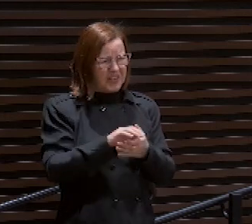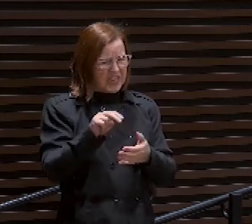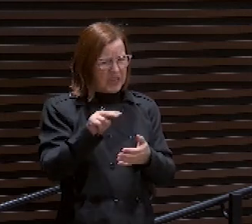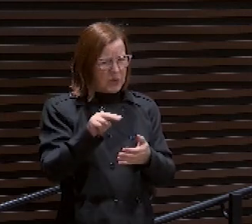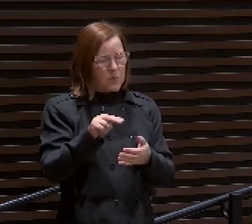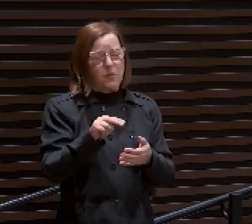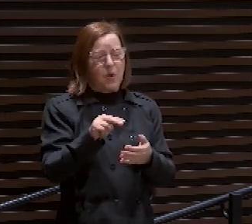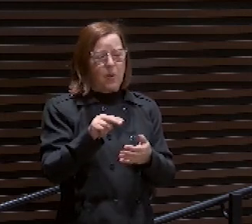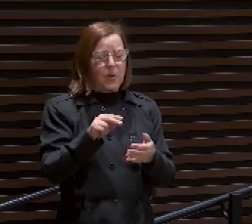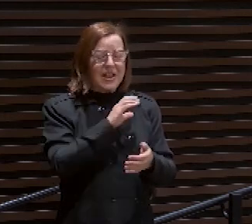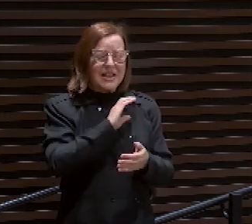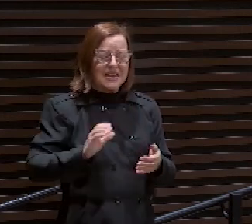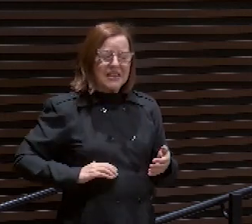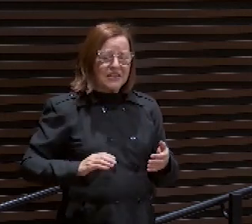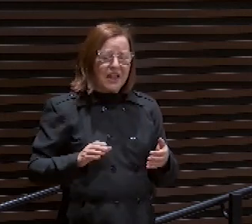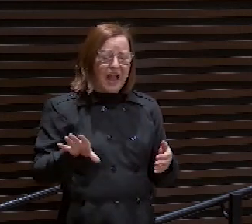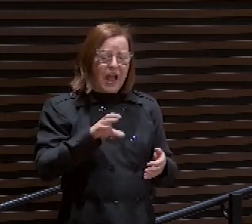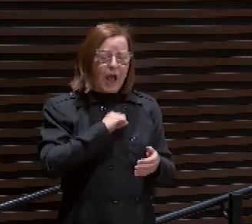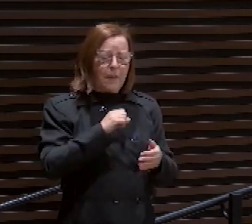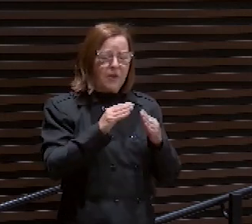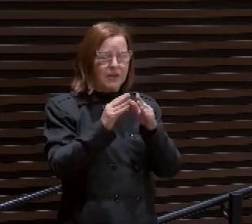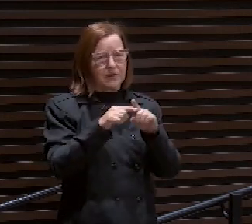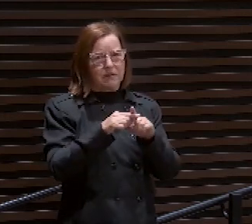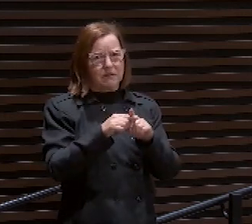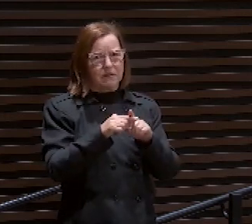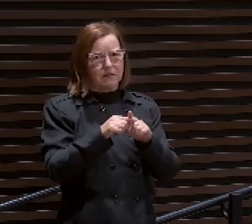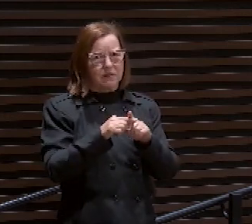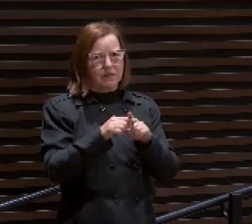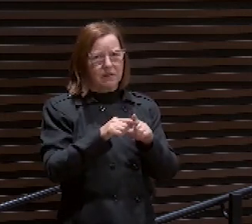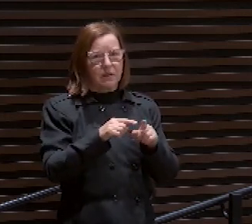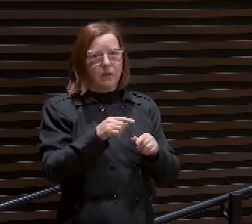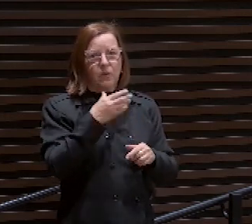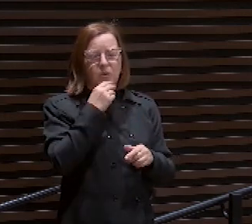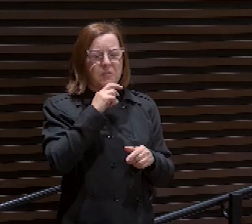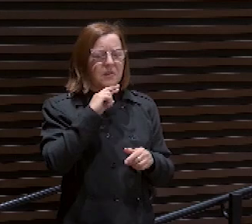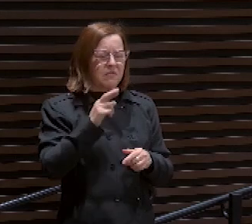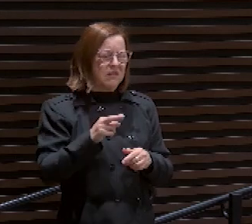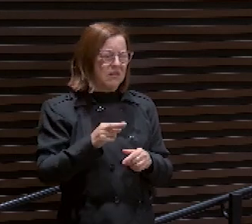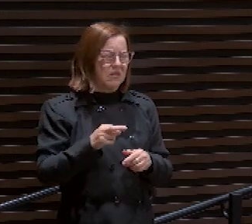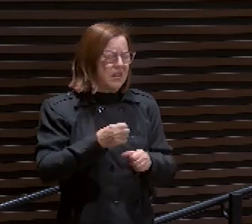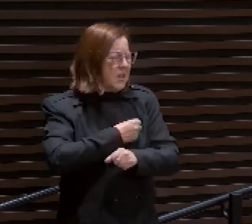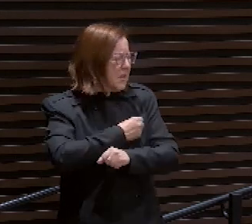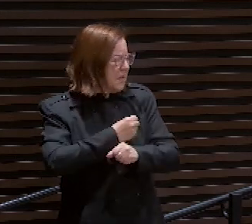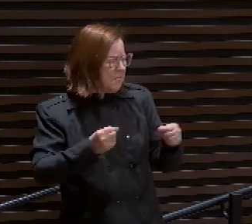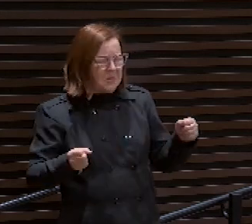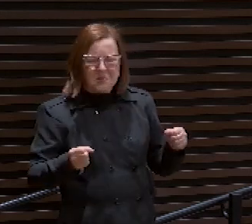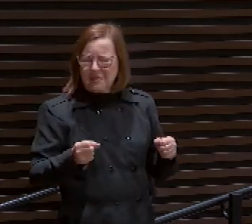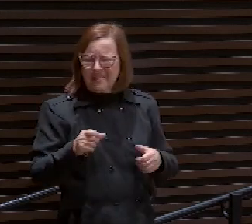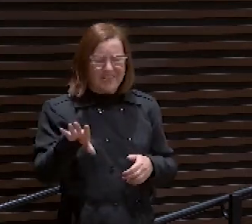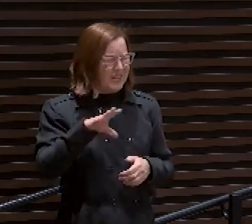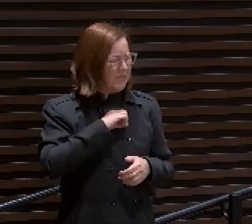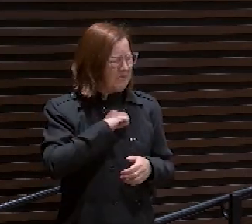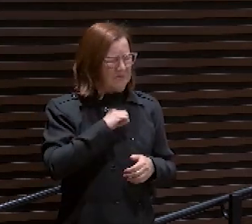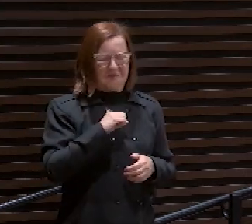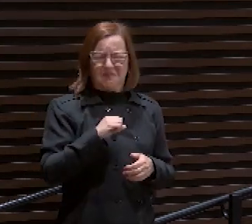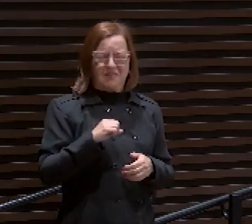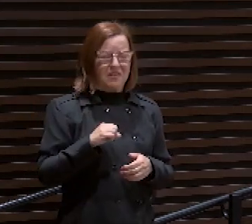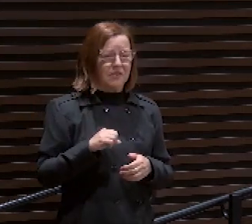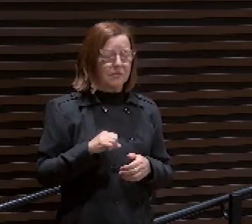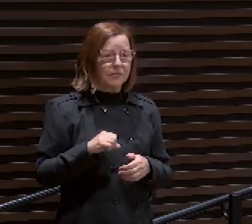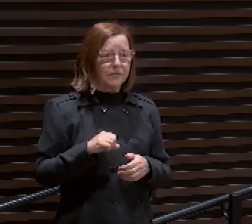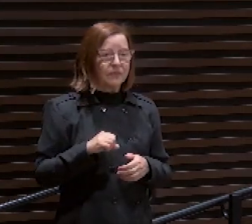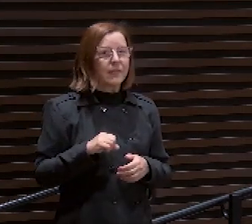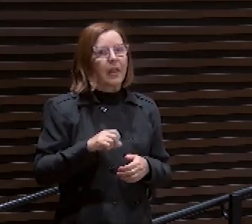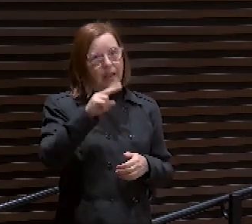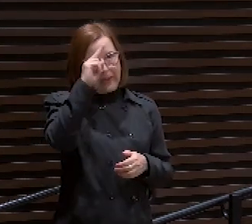respondeu: mas é impossível, eu não tenho mais sentimento por ela. O pastor retrucou, segunda tentativa aqui. Lembre-se que Jesus